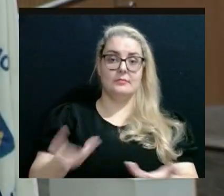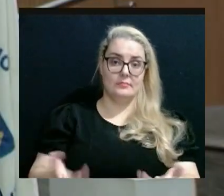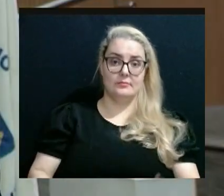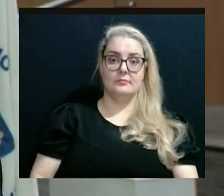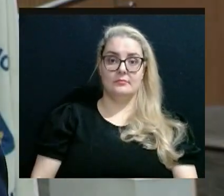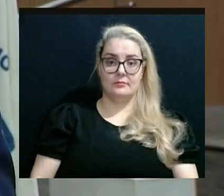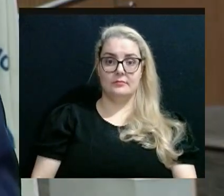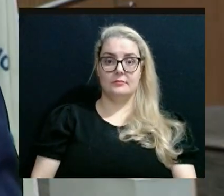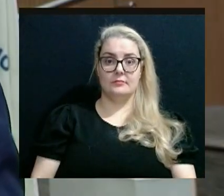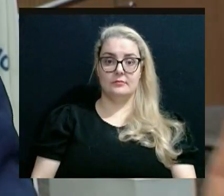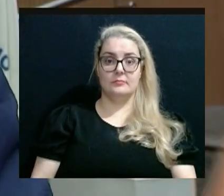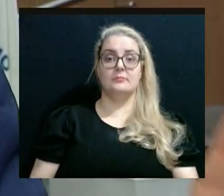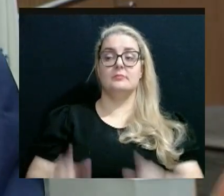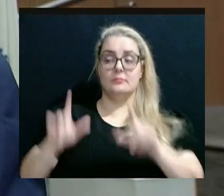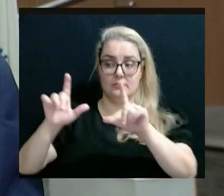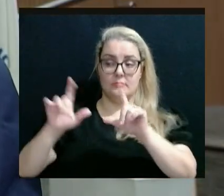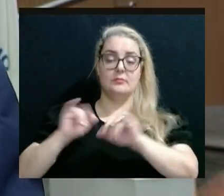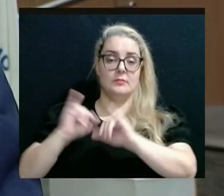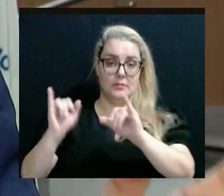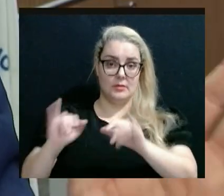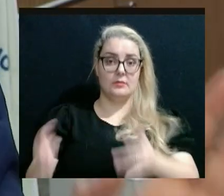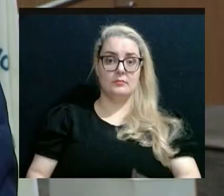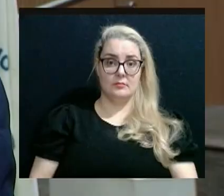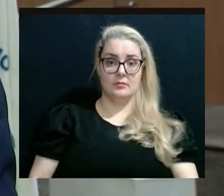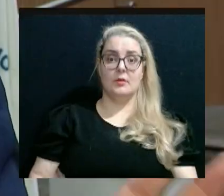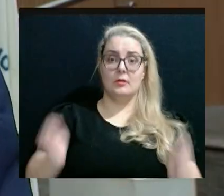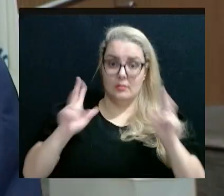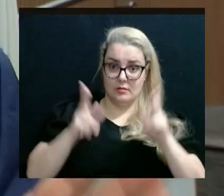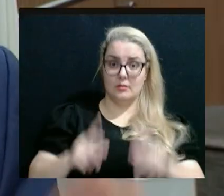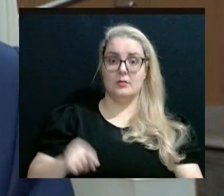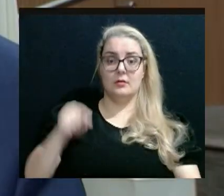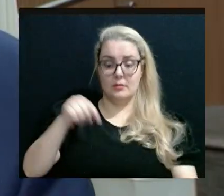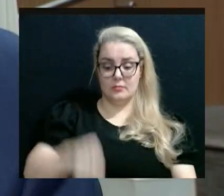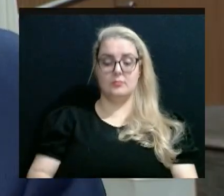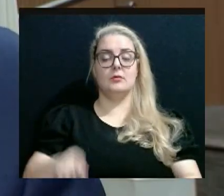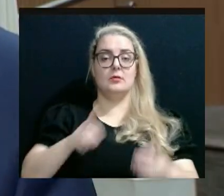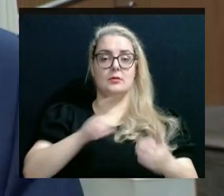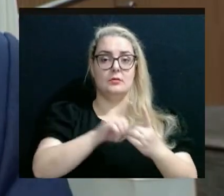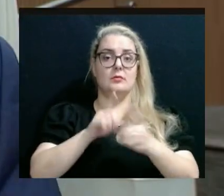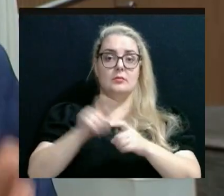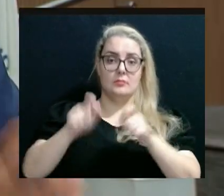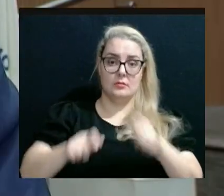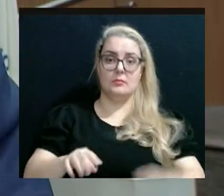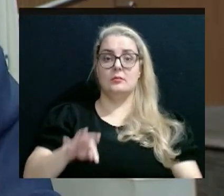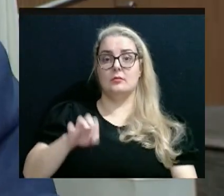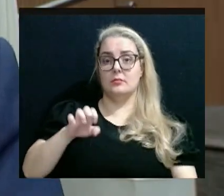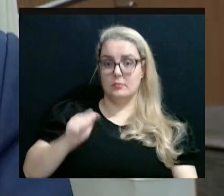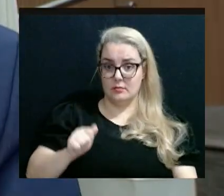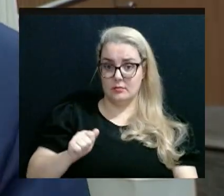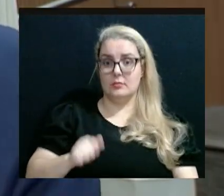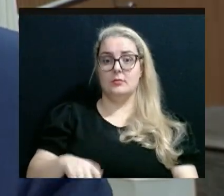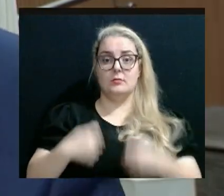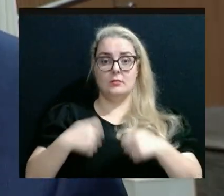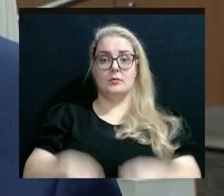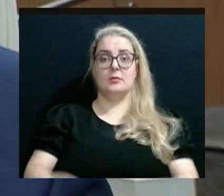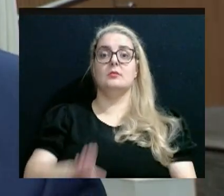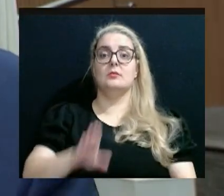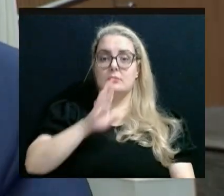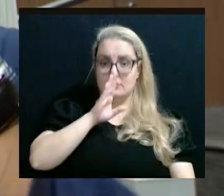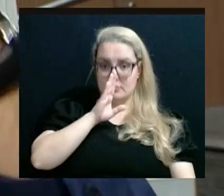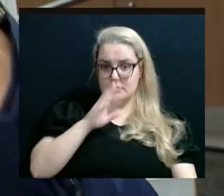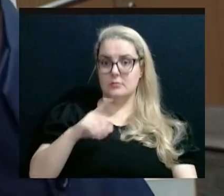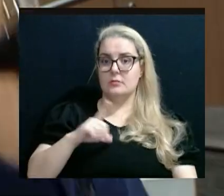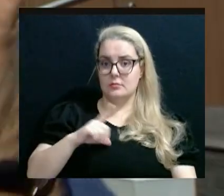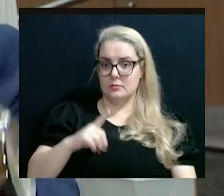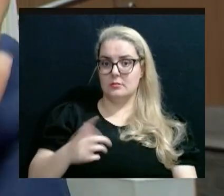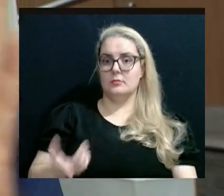tendo essa placa, né, alertando, avisando, olha, aqui nós atendemos pessoas com TEA e nós precisamos que tenha silêncio na sala. Então,